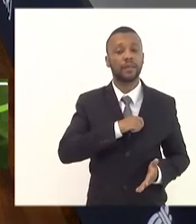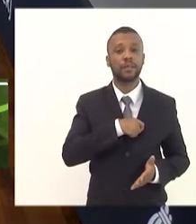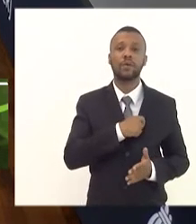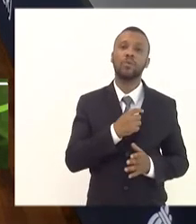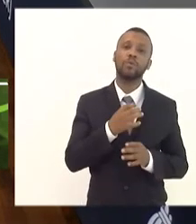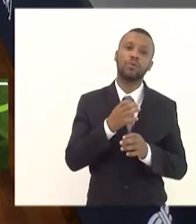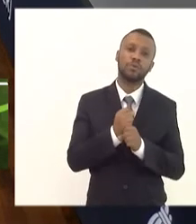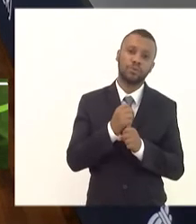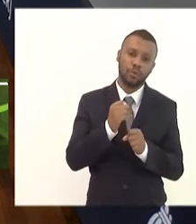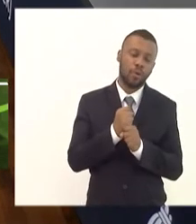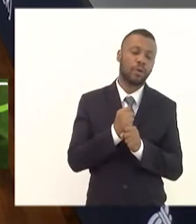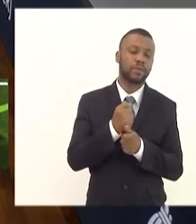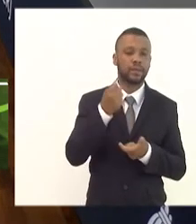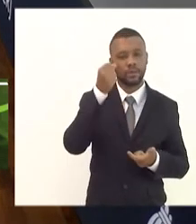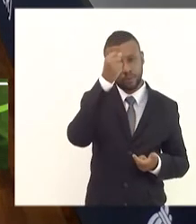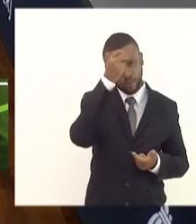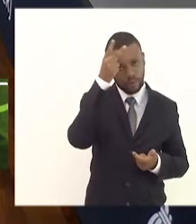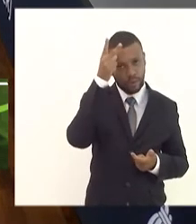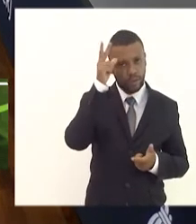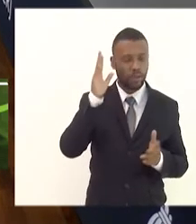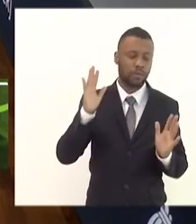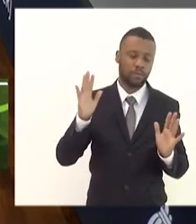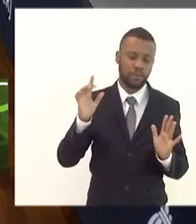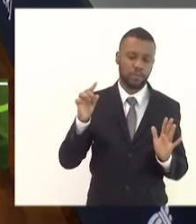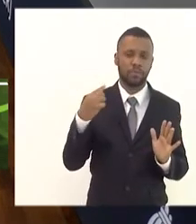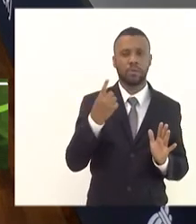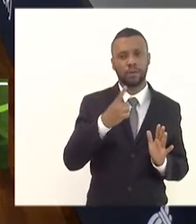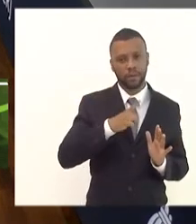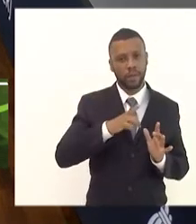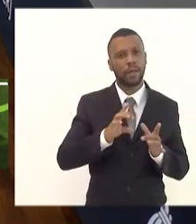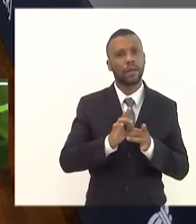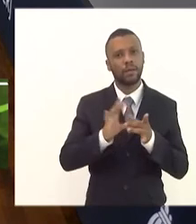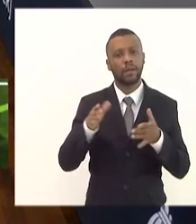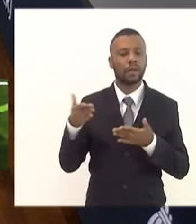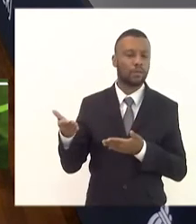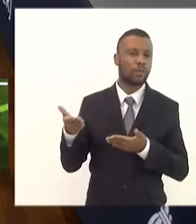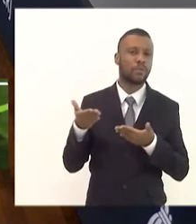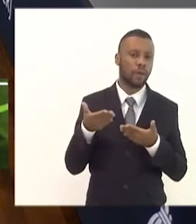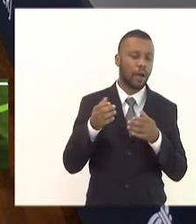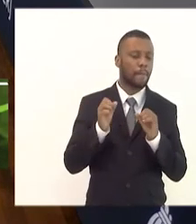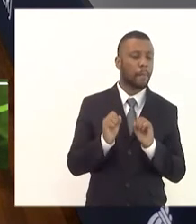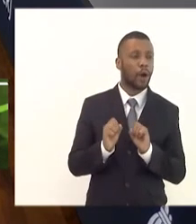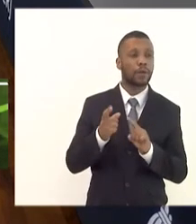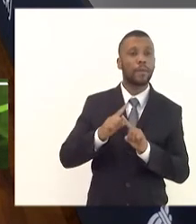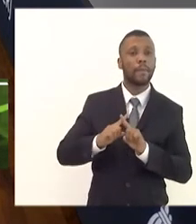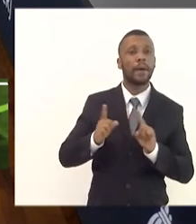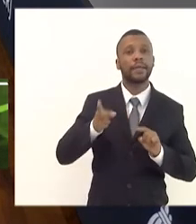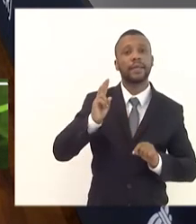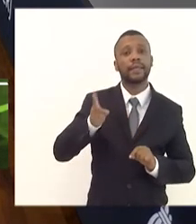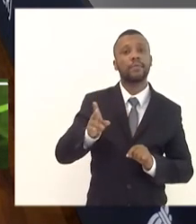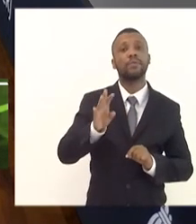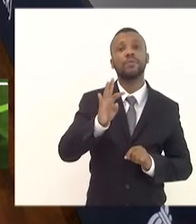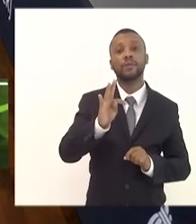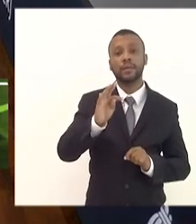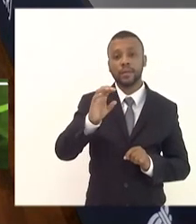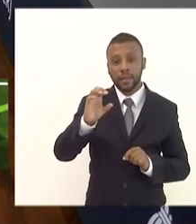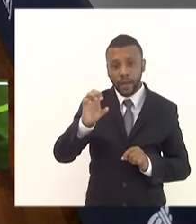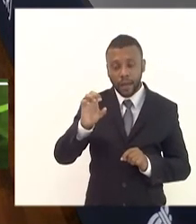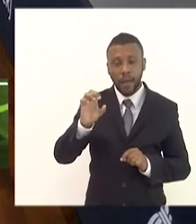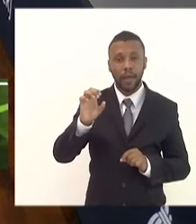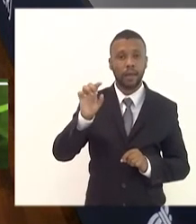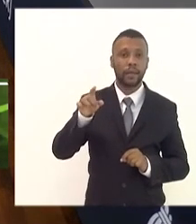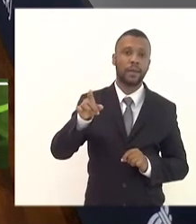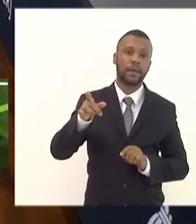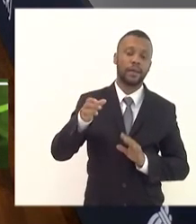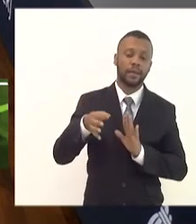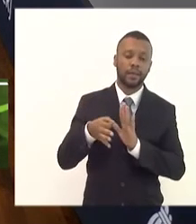contas municipais. Né? Claro que a gente tem liberdade de convidar, mas é o tribunal que emite o parecer. A gente